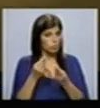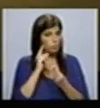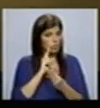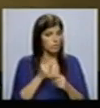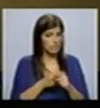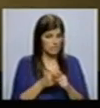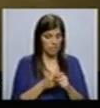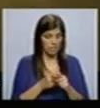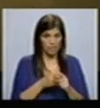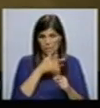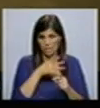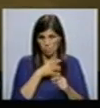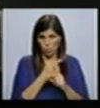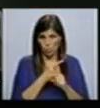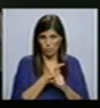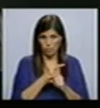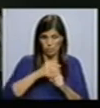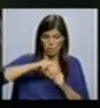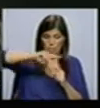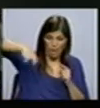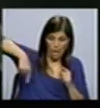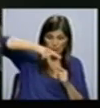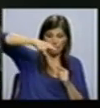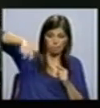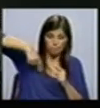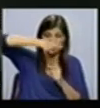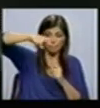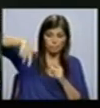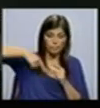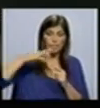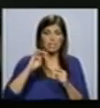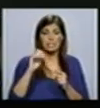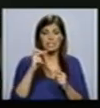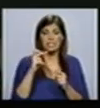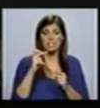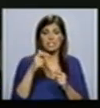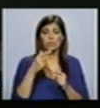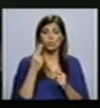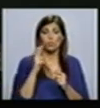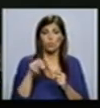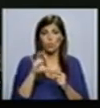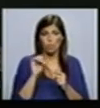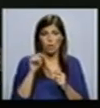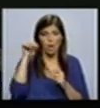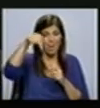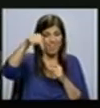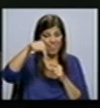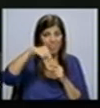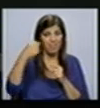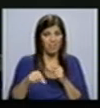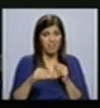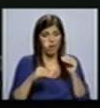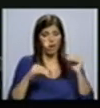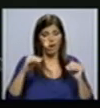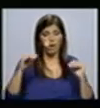seguinte: nos anéis de Saturno estão escondidas algumas oscilações, são